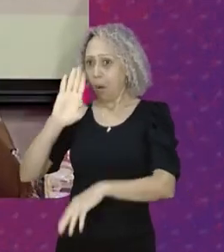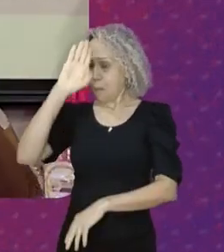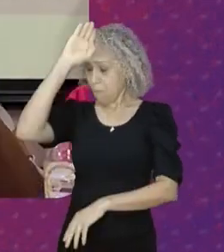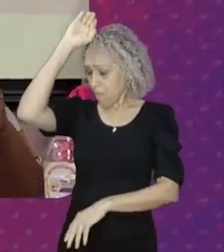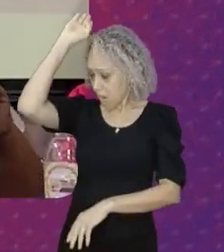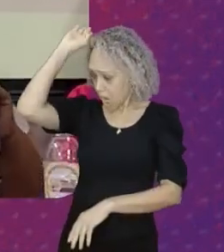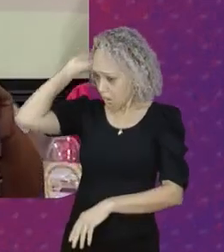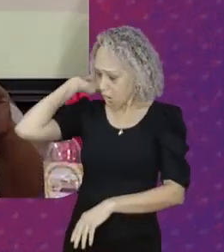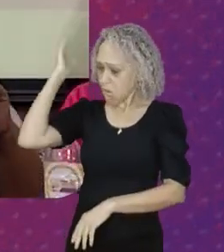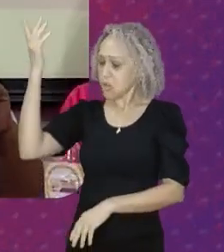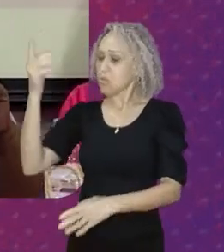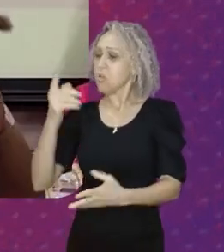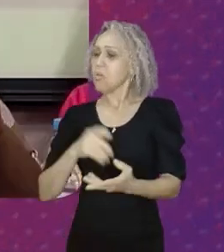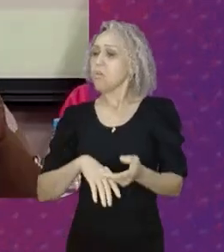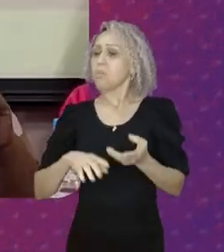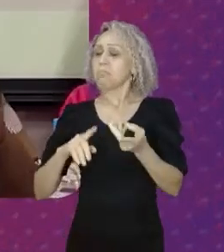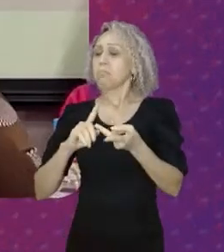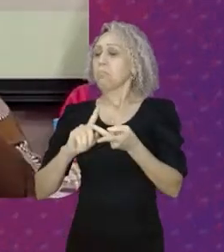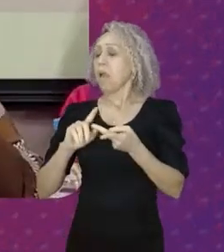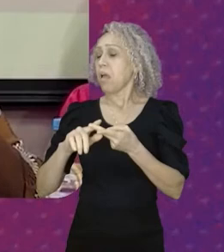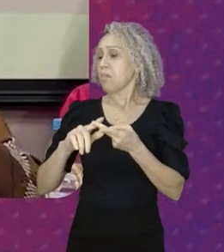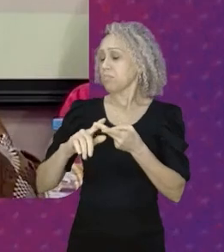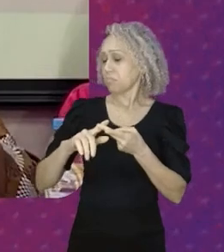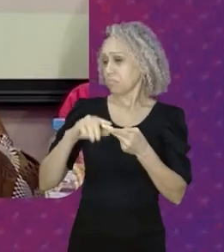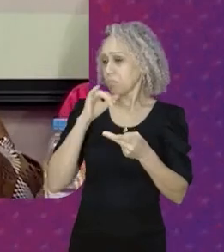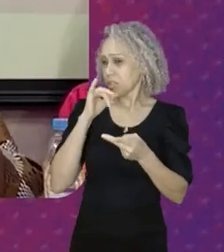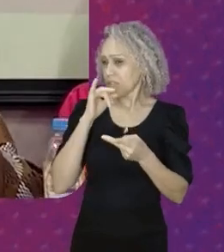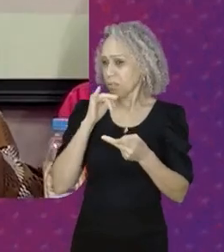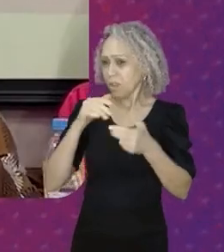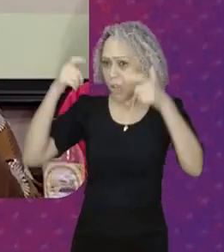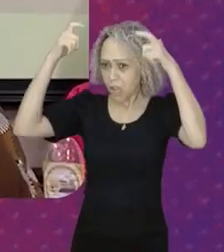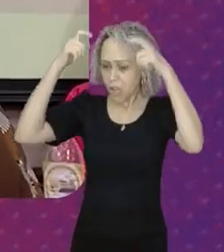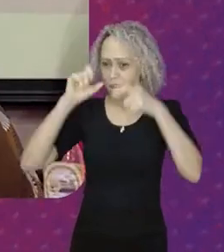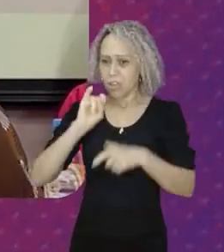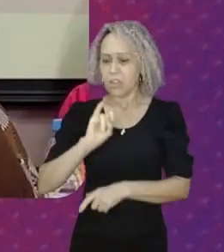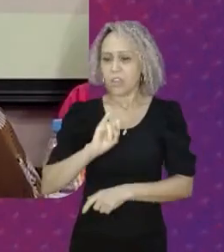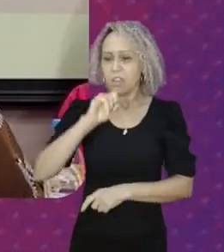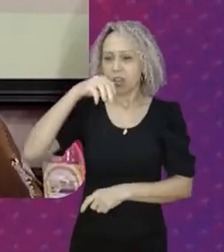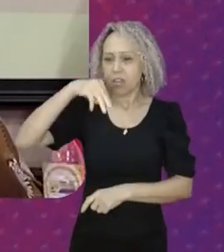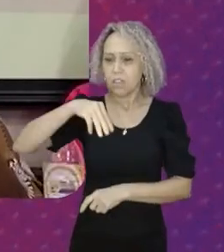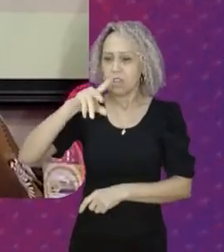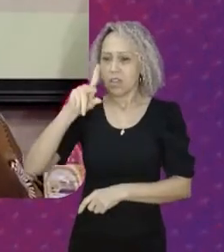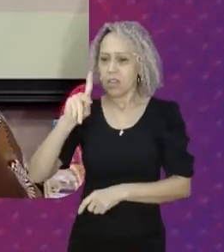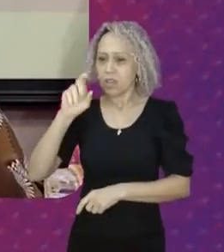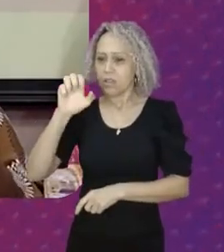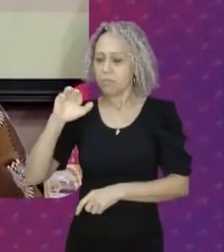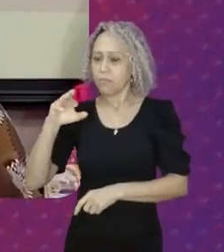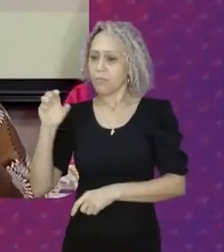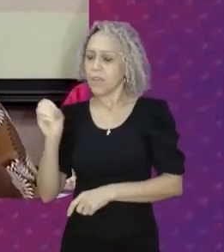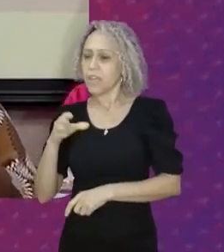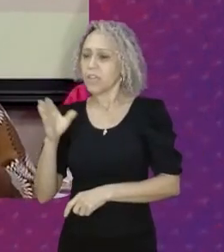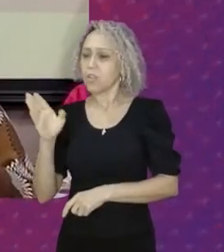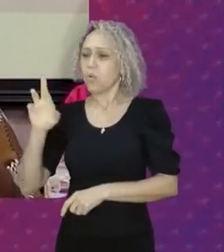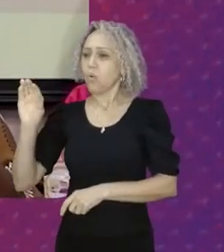Império... A gente estudou ascensão e queda de vários impérios, mas nunca estudamos, não